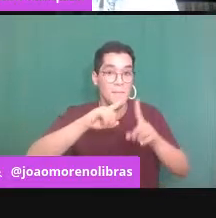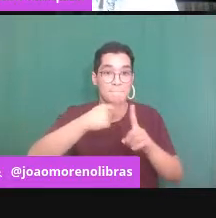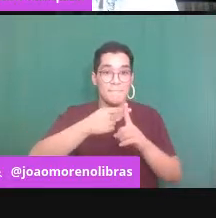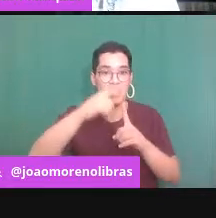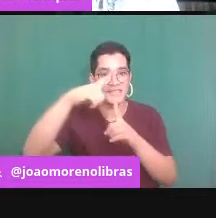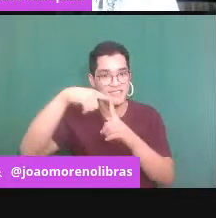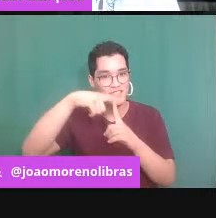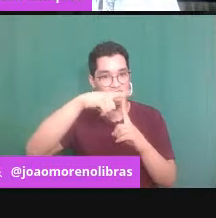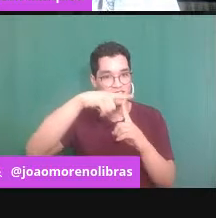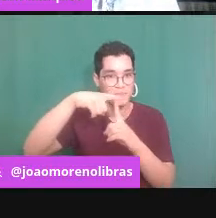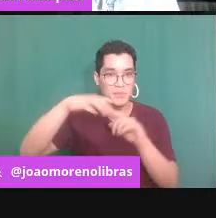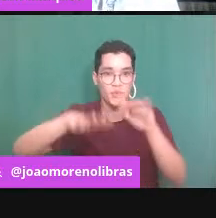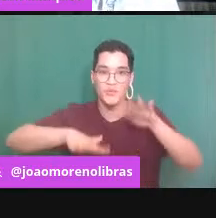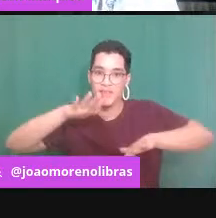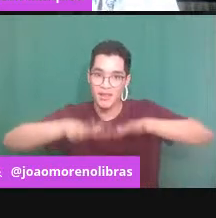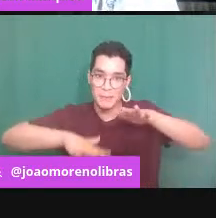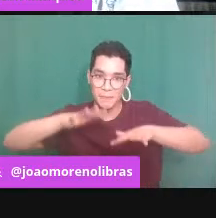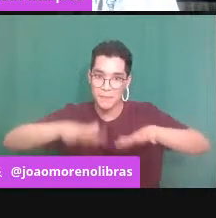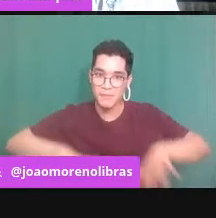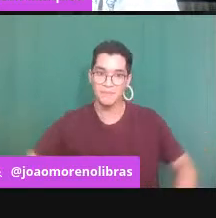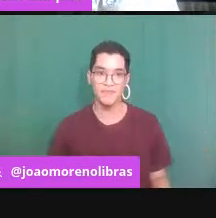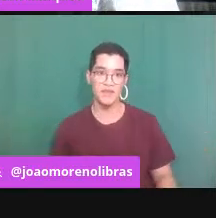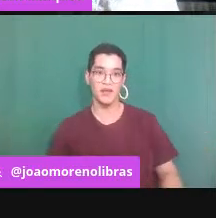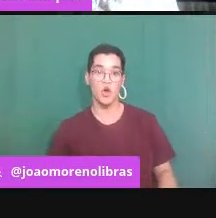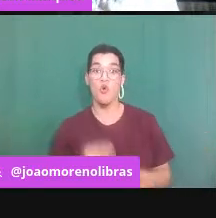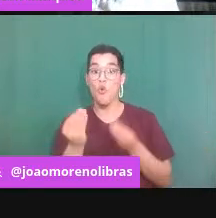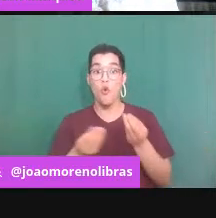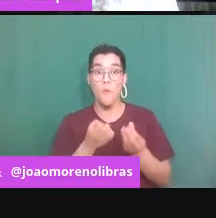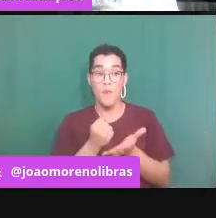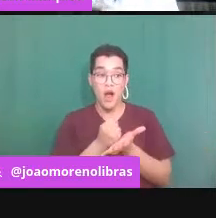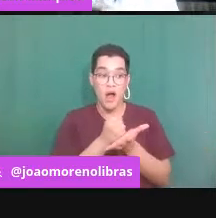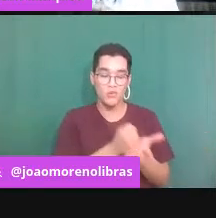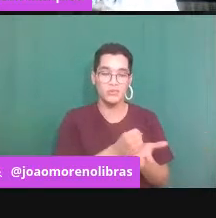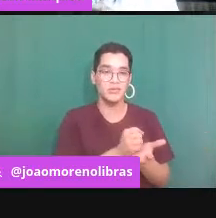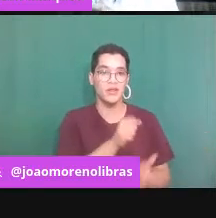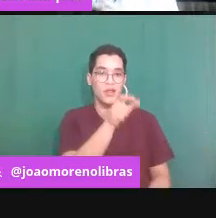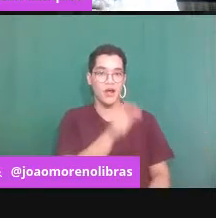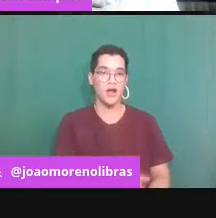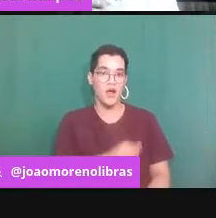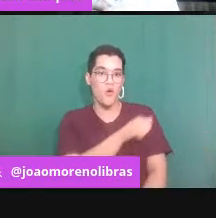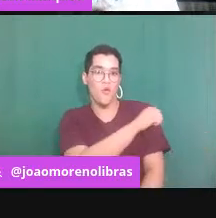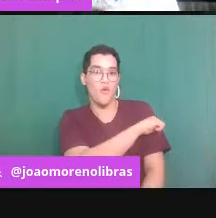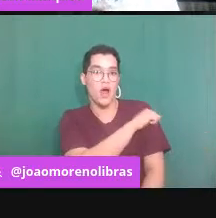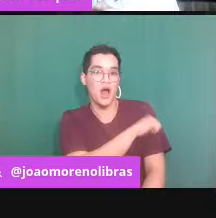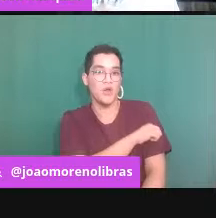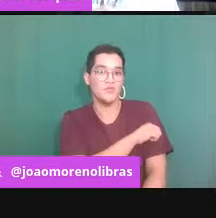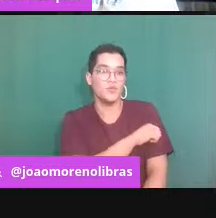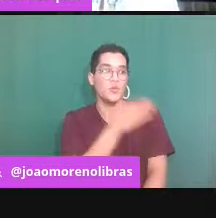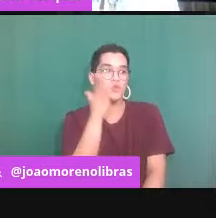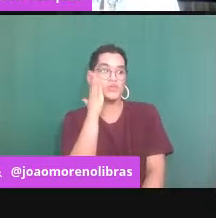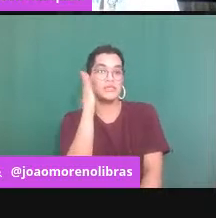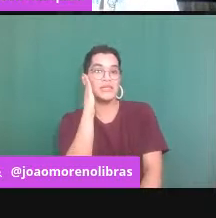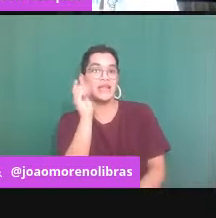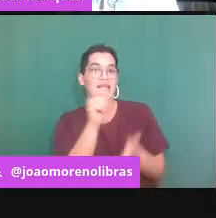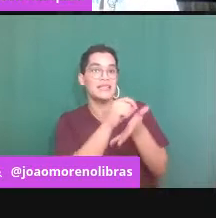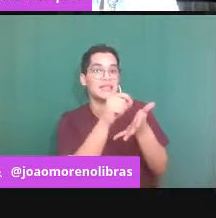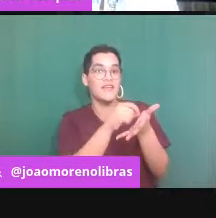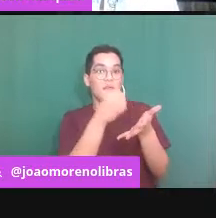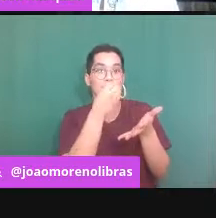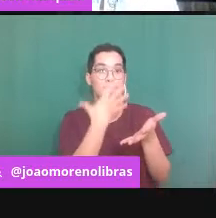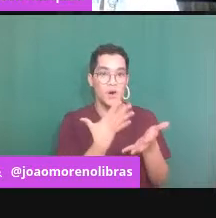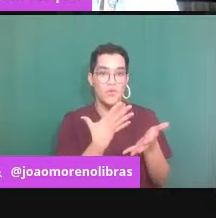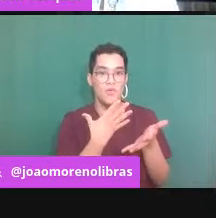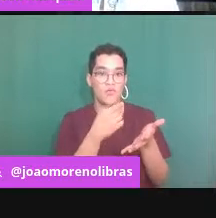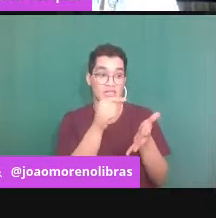conectores argumentativos, pode auxiliar o aluno a superar dificuldades de escrita, se tornarem proficientes na produção